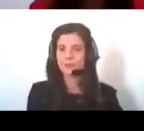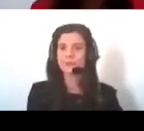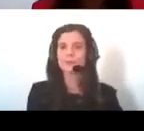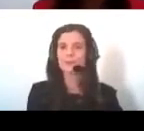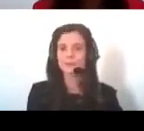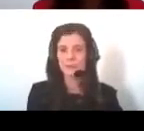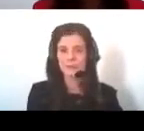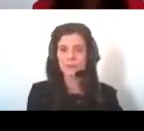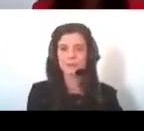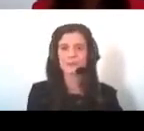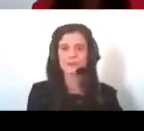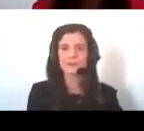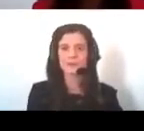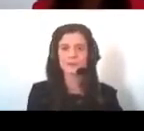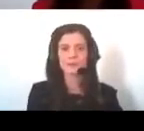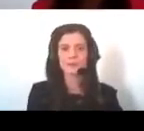à prefeitura.